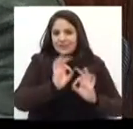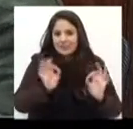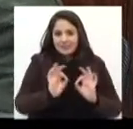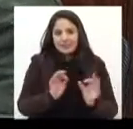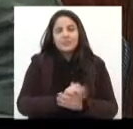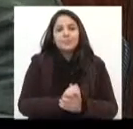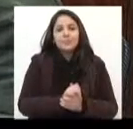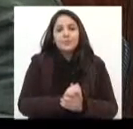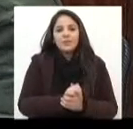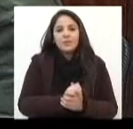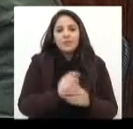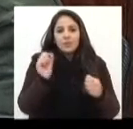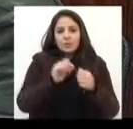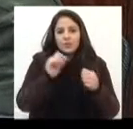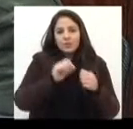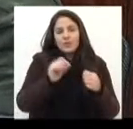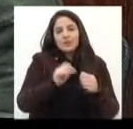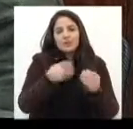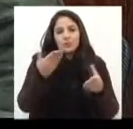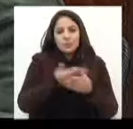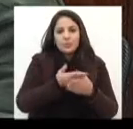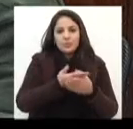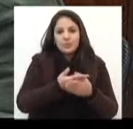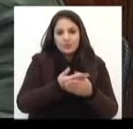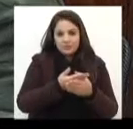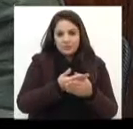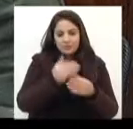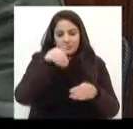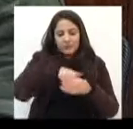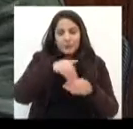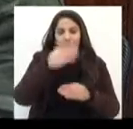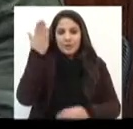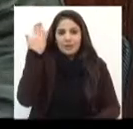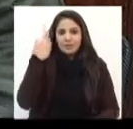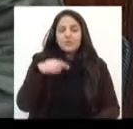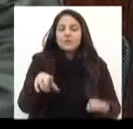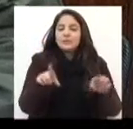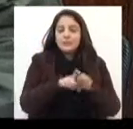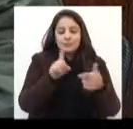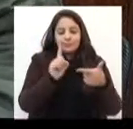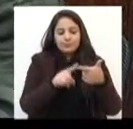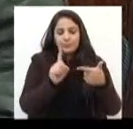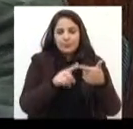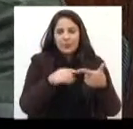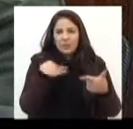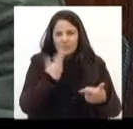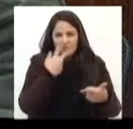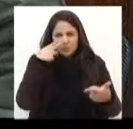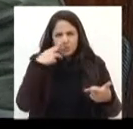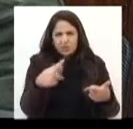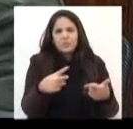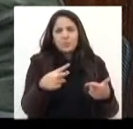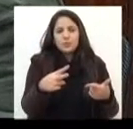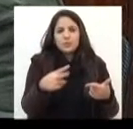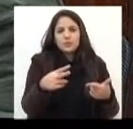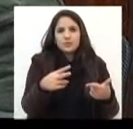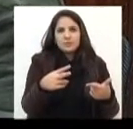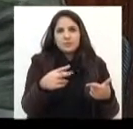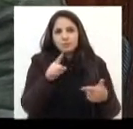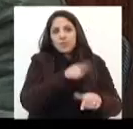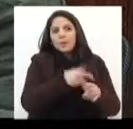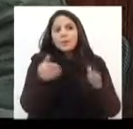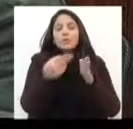que foi eleita no processo eleitoral passado. Segundo, nós temos visto nesses poucos mais de 20